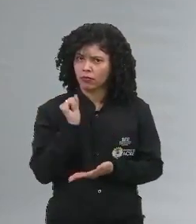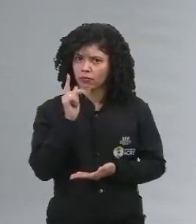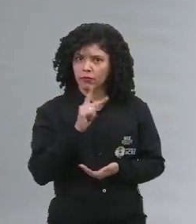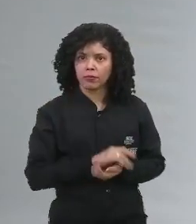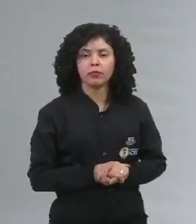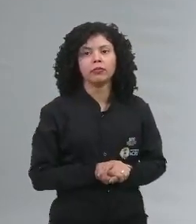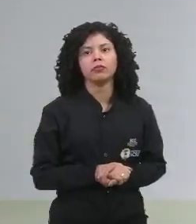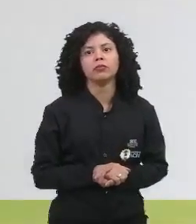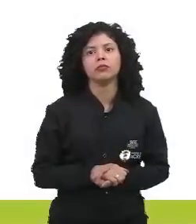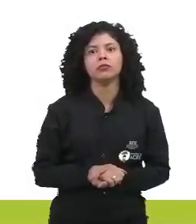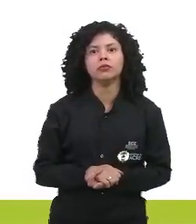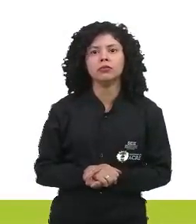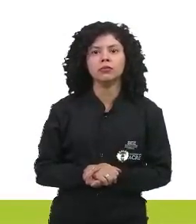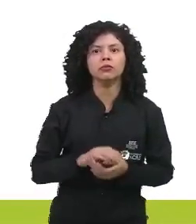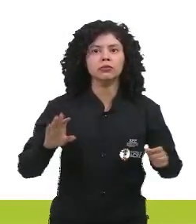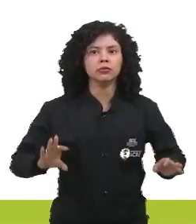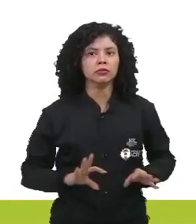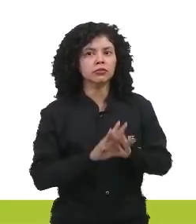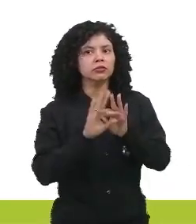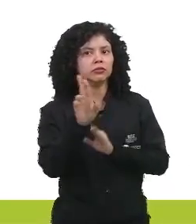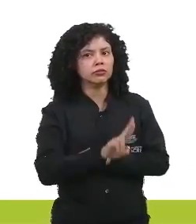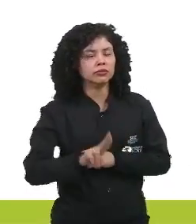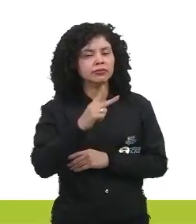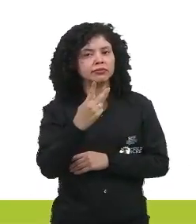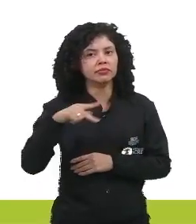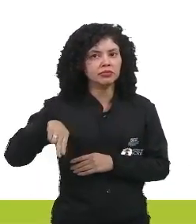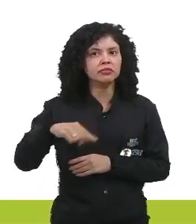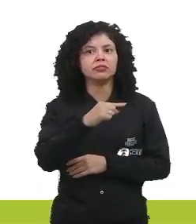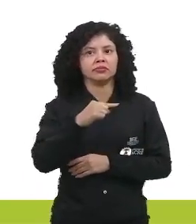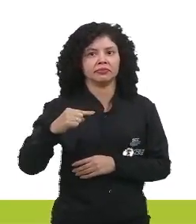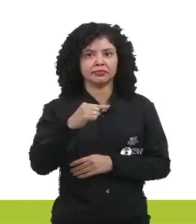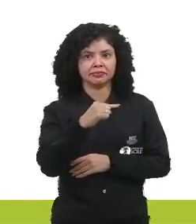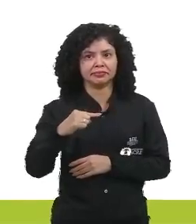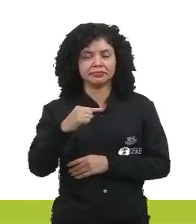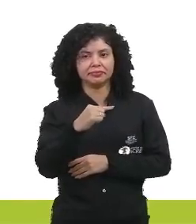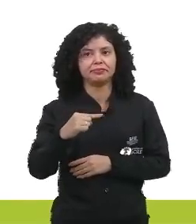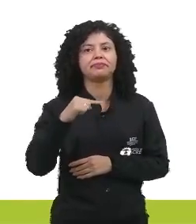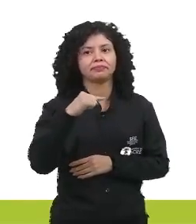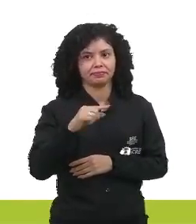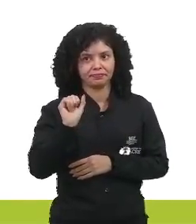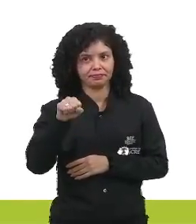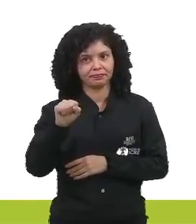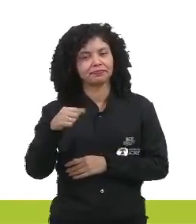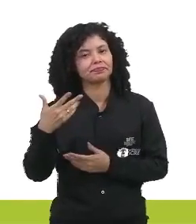ok? Então, em relação ao uso do pronome com hífen, que é esse aqui, né?